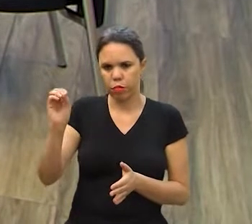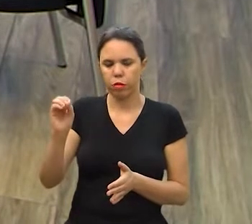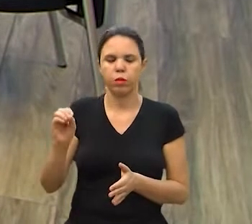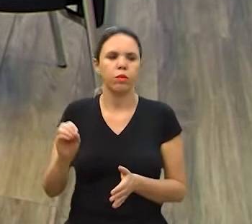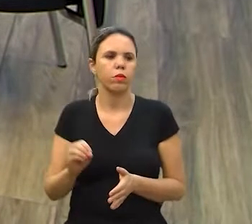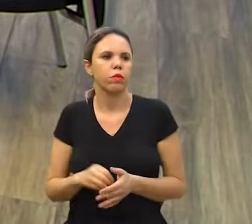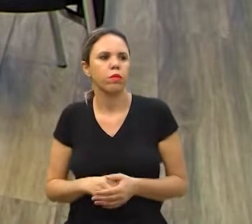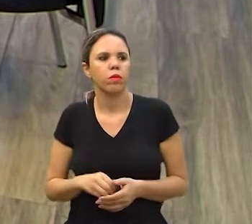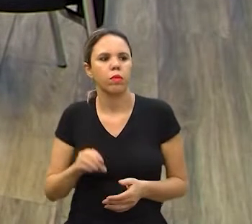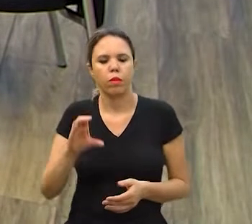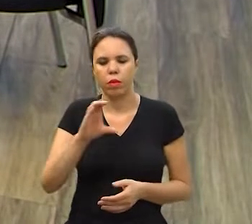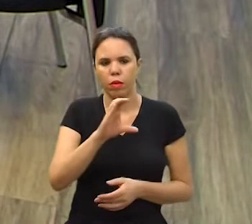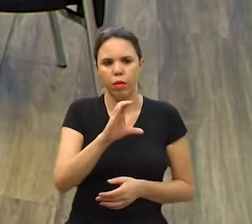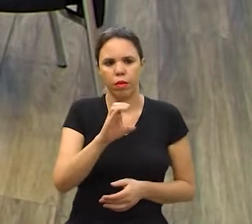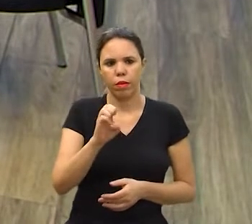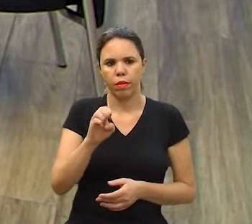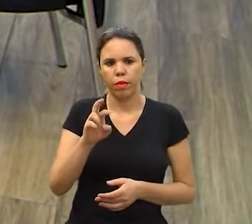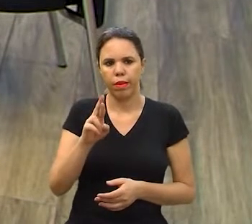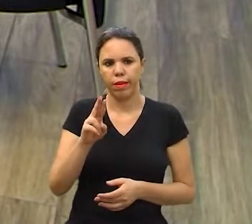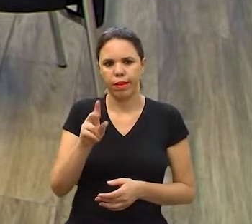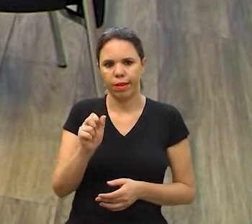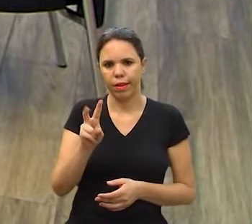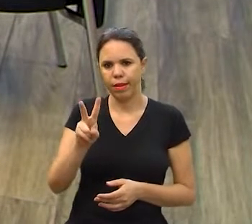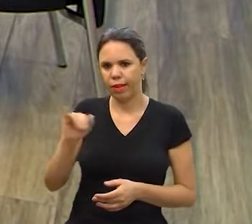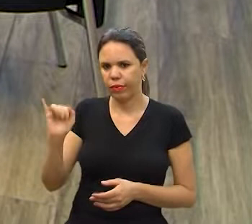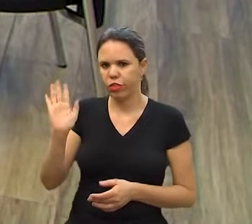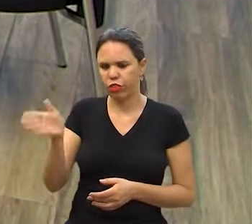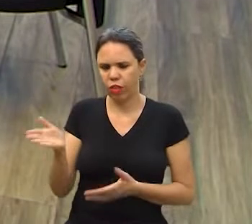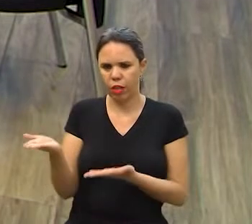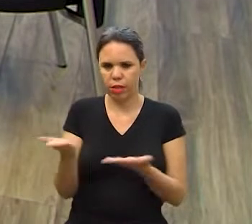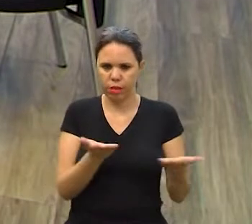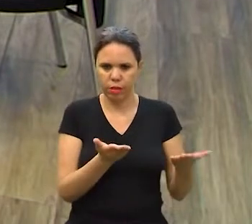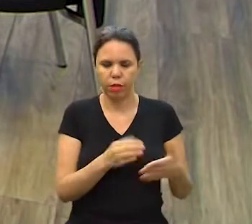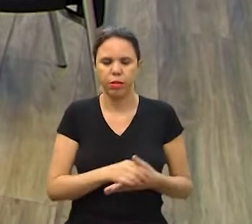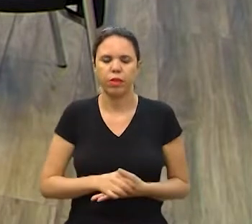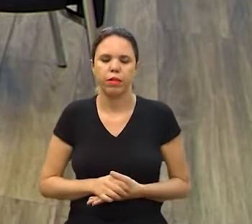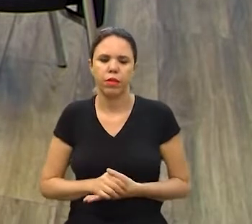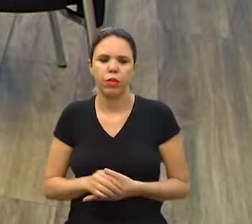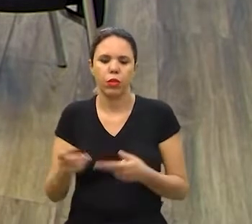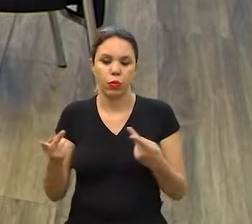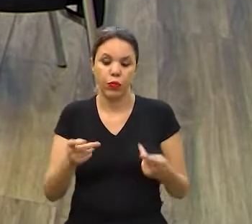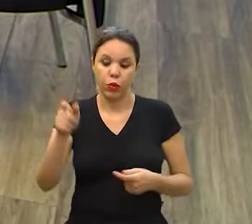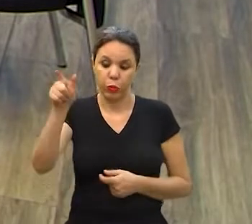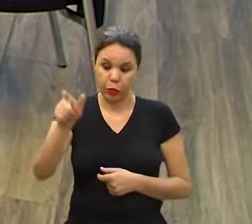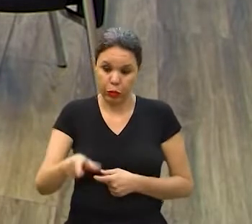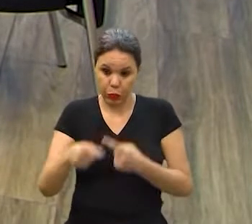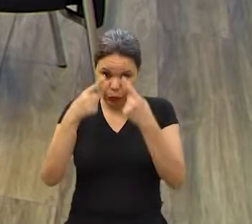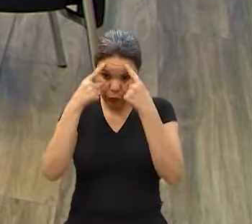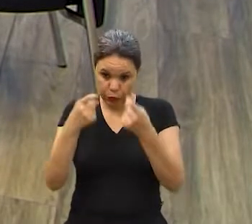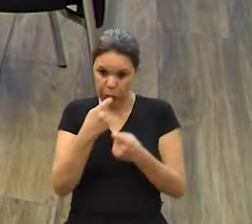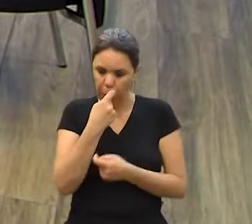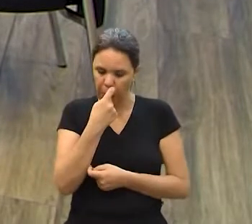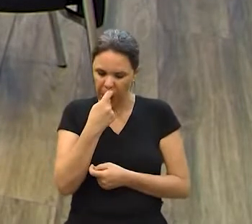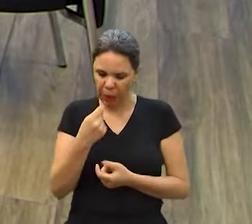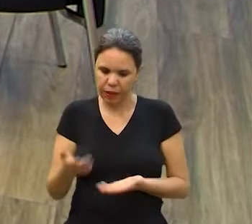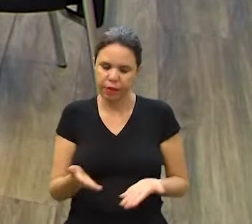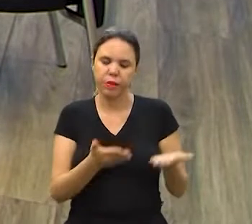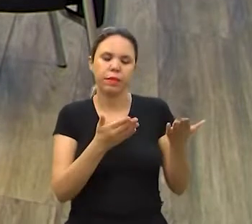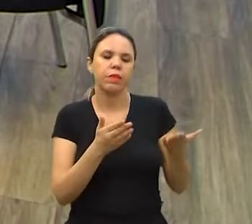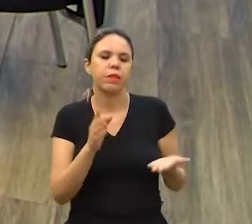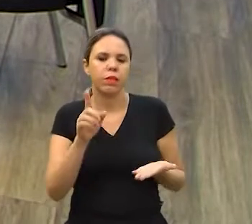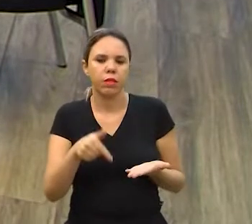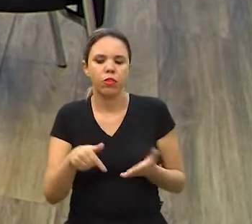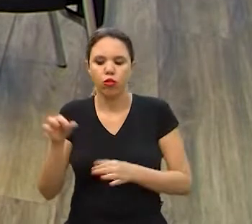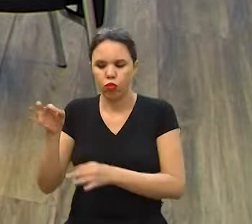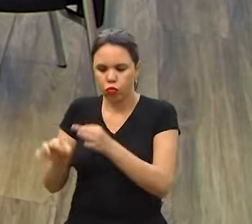ocorrência, o SERAV já recebe e pode convidar esse autor de violência?